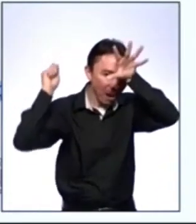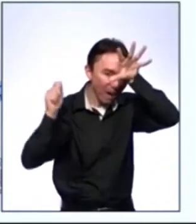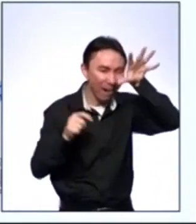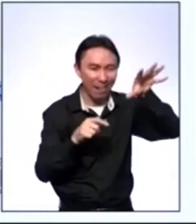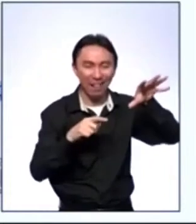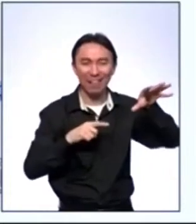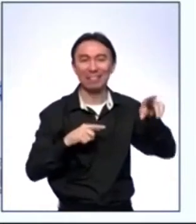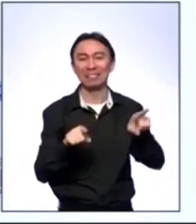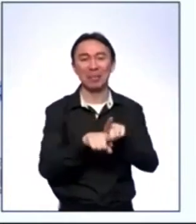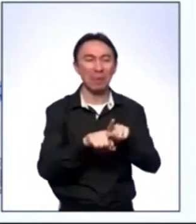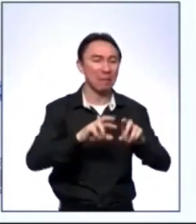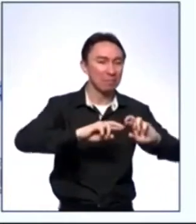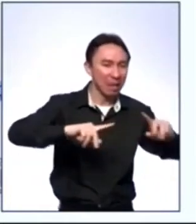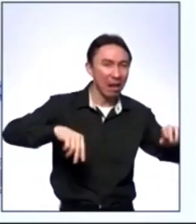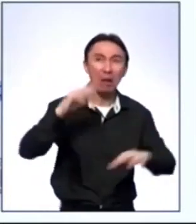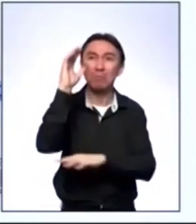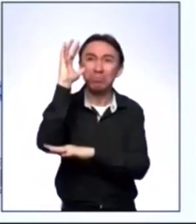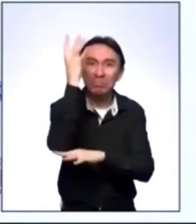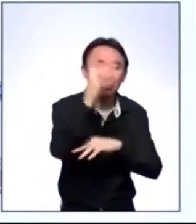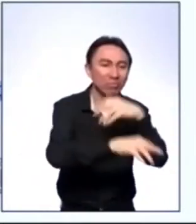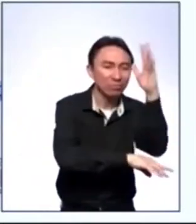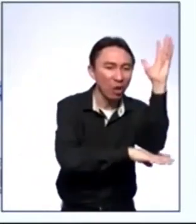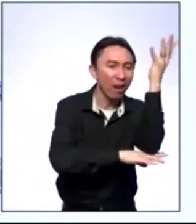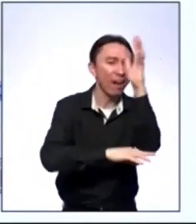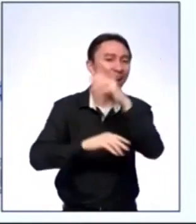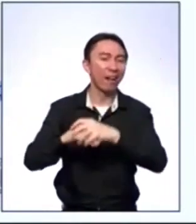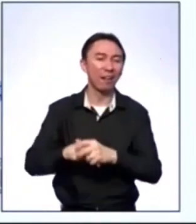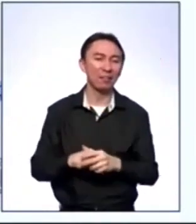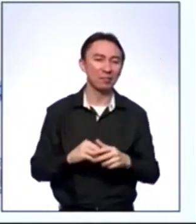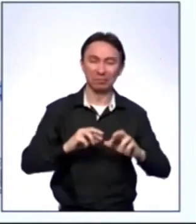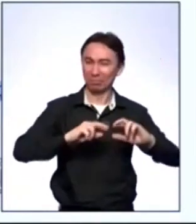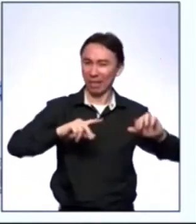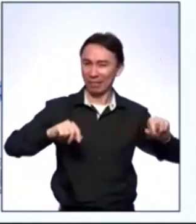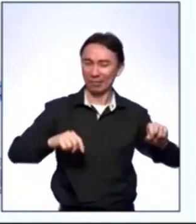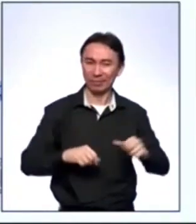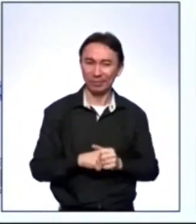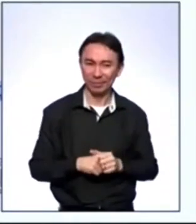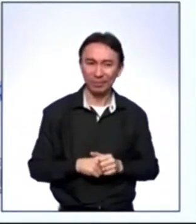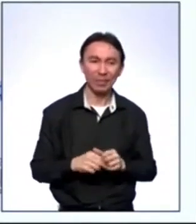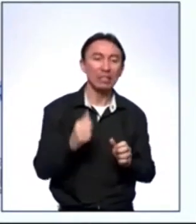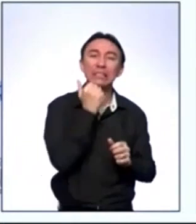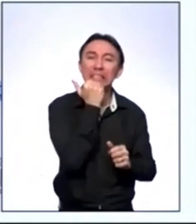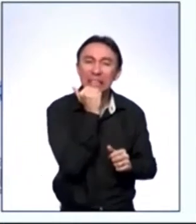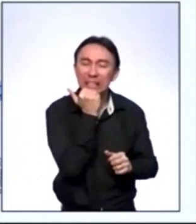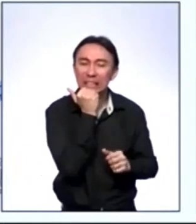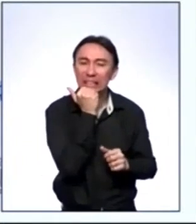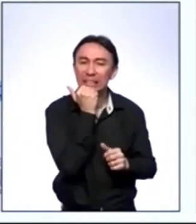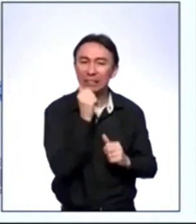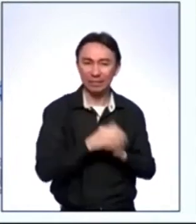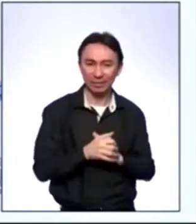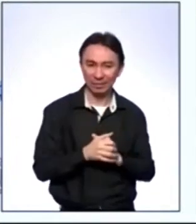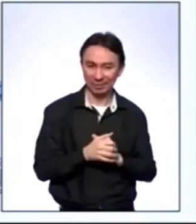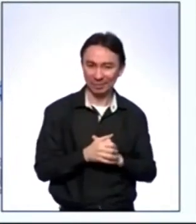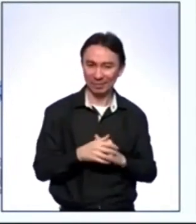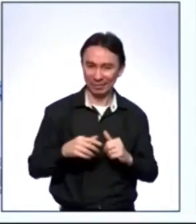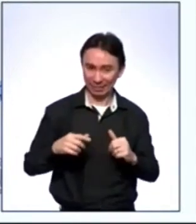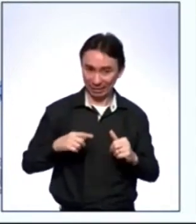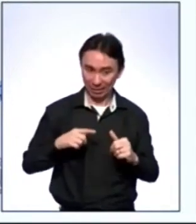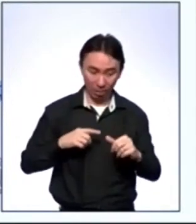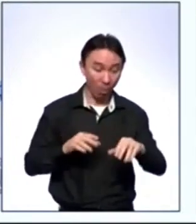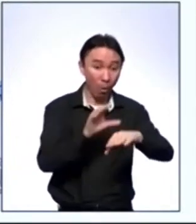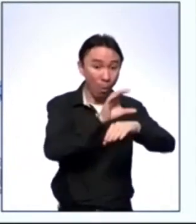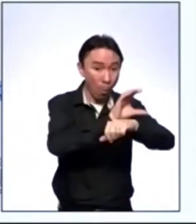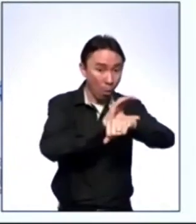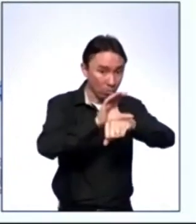paisagísticos, naturais, artísticos, arqueológicos, científicos, de acordo com a